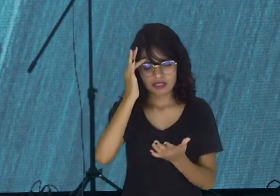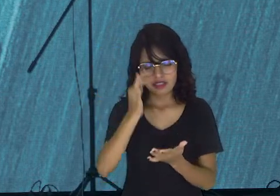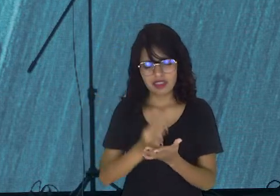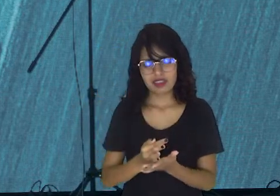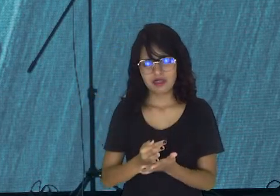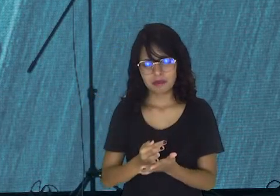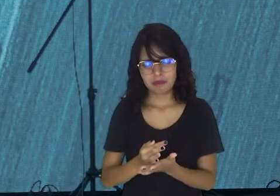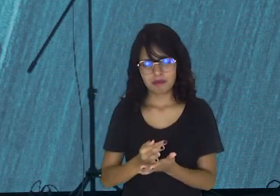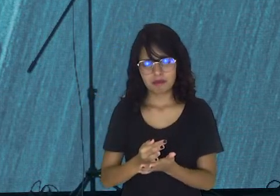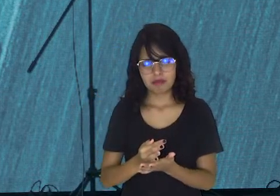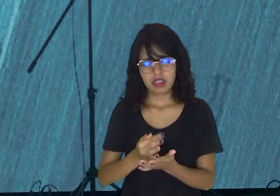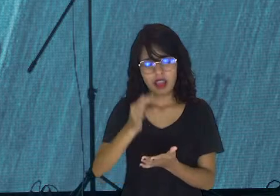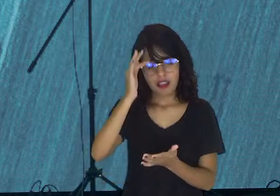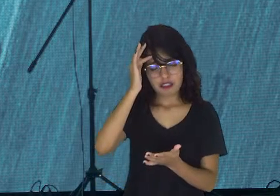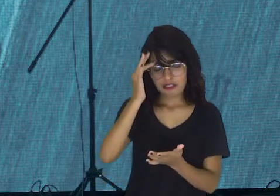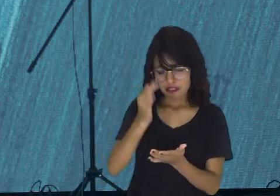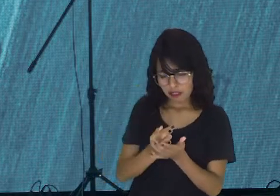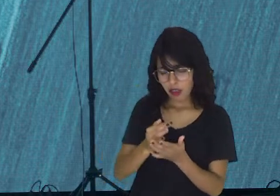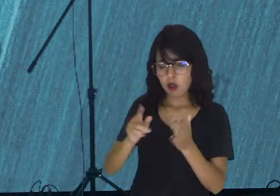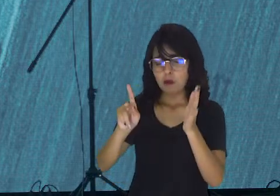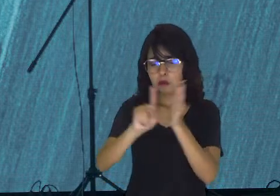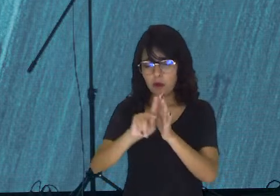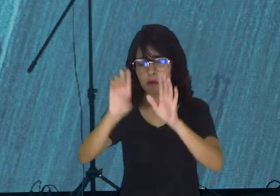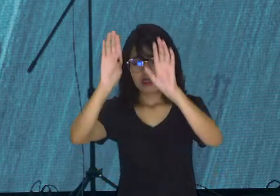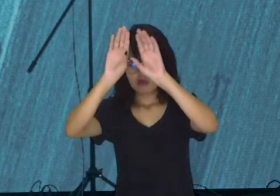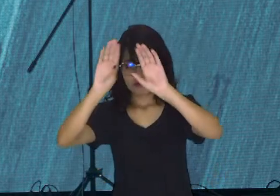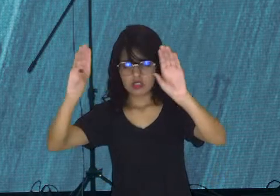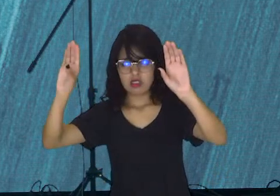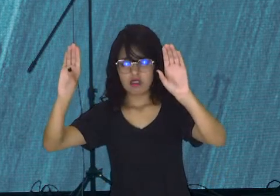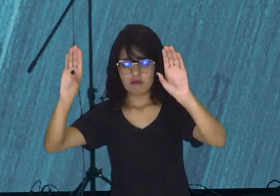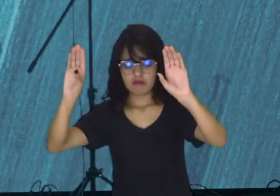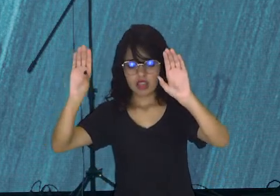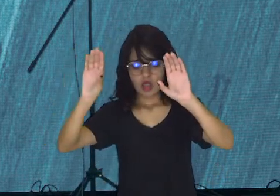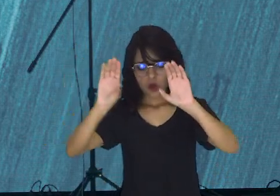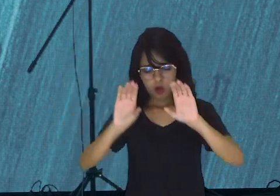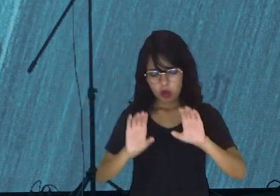Fé do céu que invade a terra.